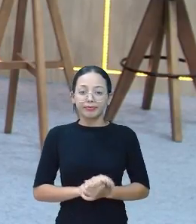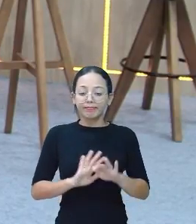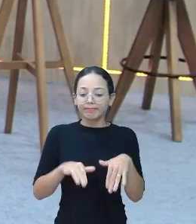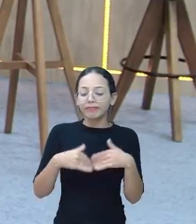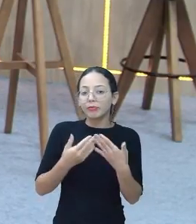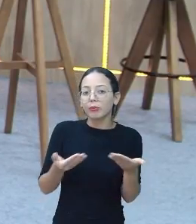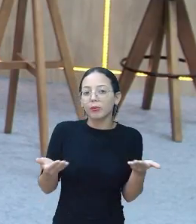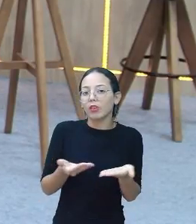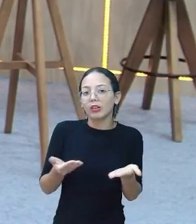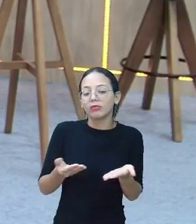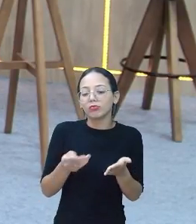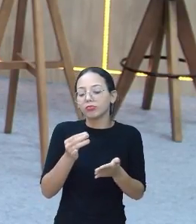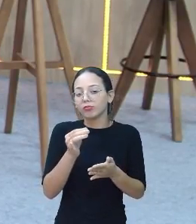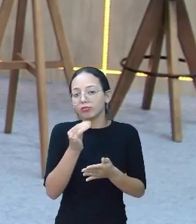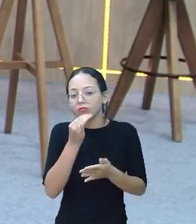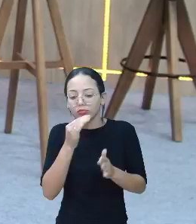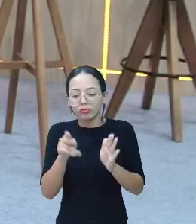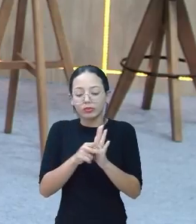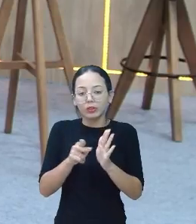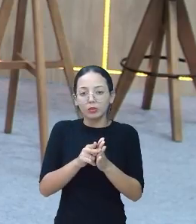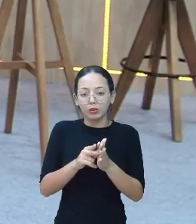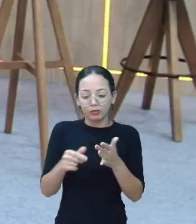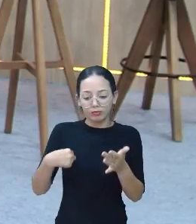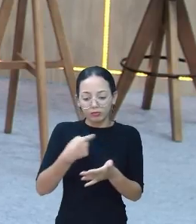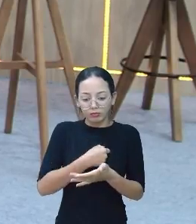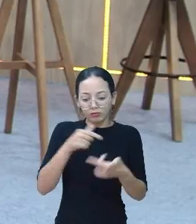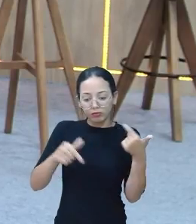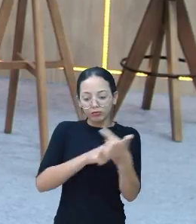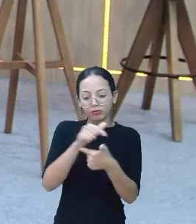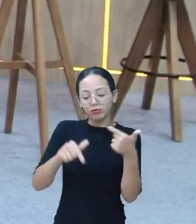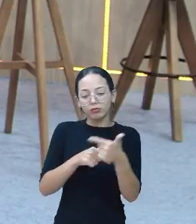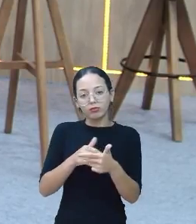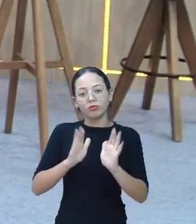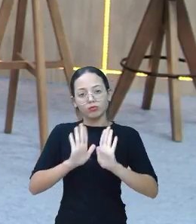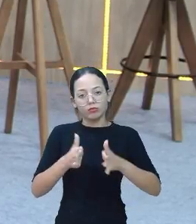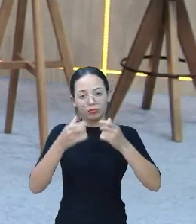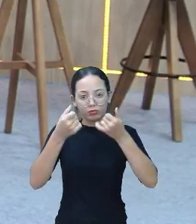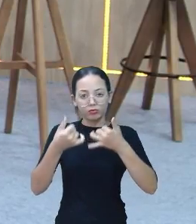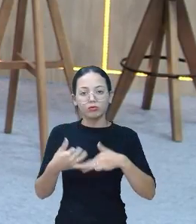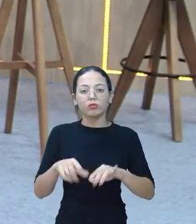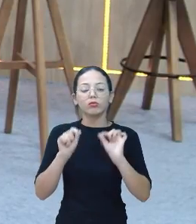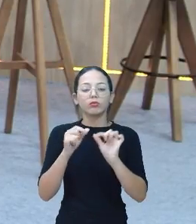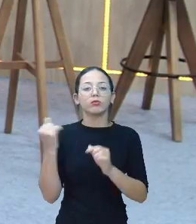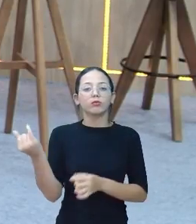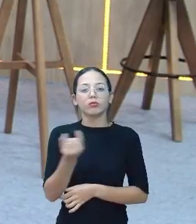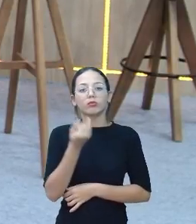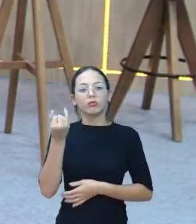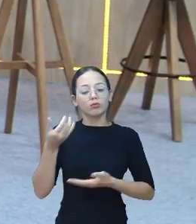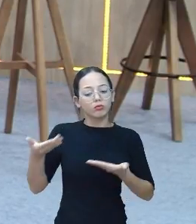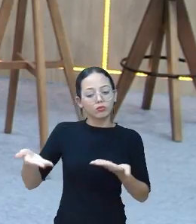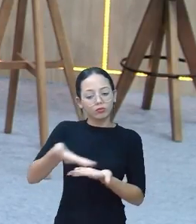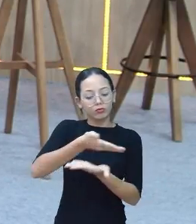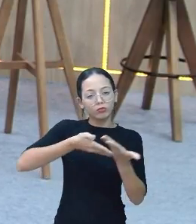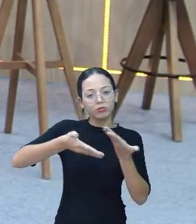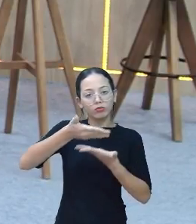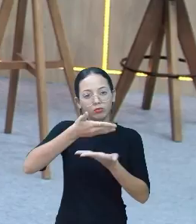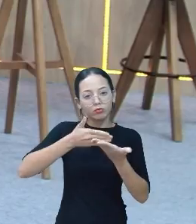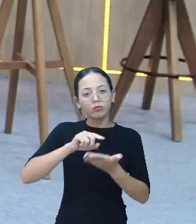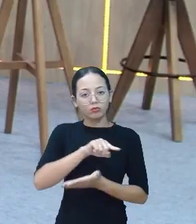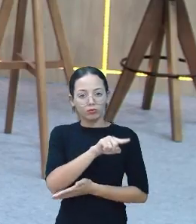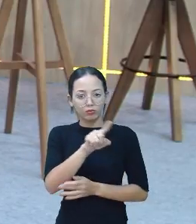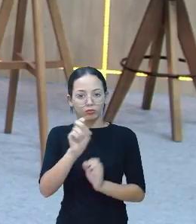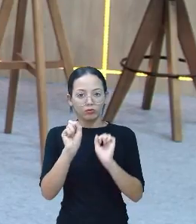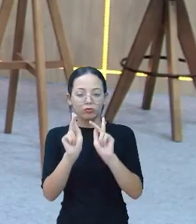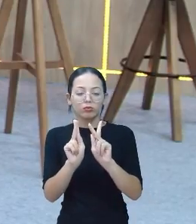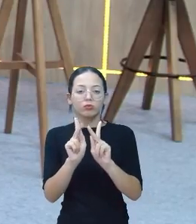Então, dessa forma que a gente está trabalhando aqui, como eu disse anteriormente, é importante essa contribuição de vocês